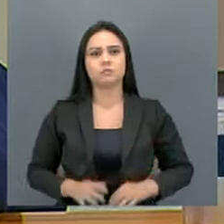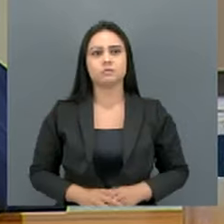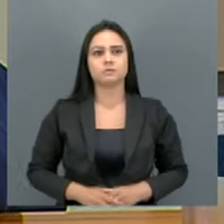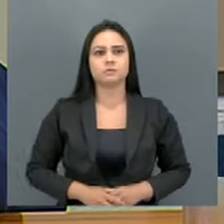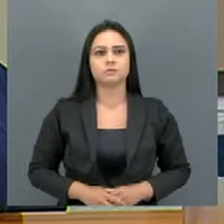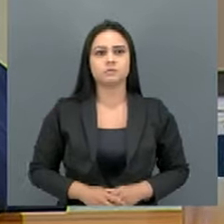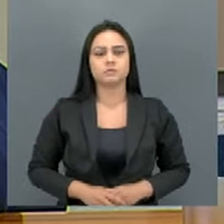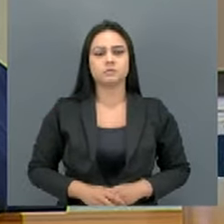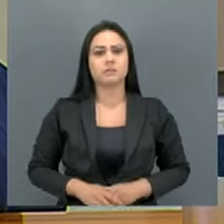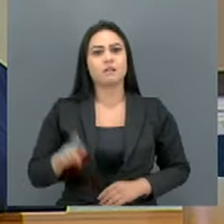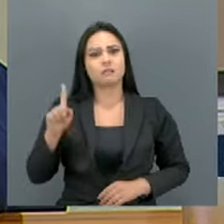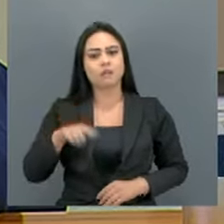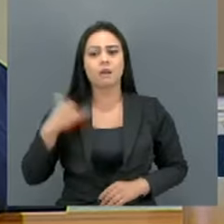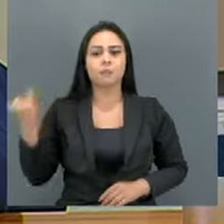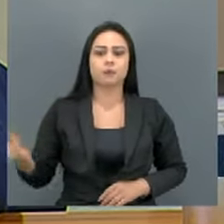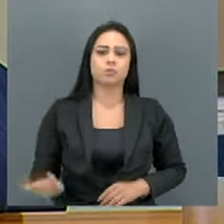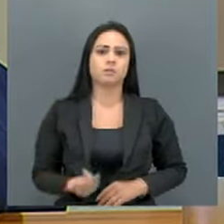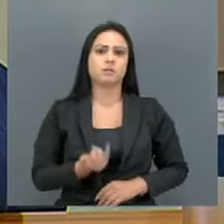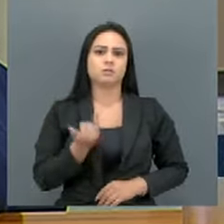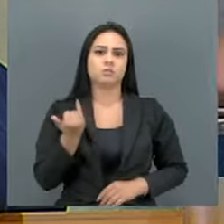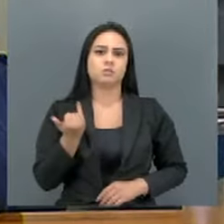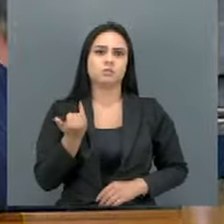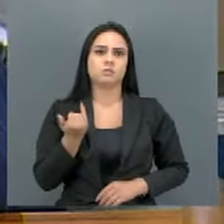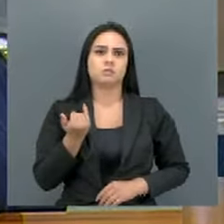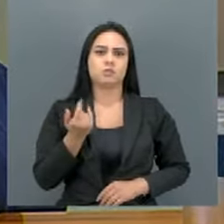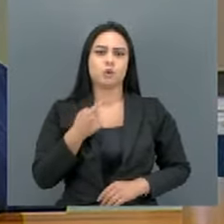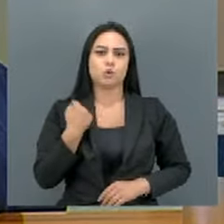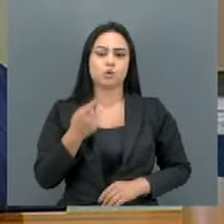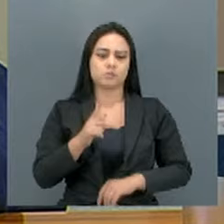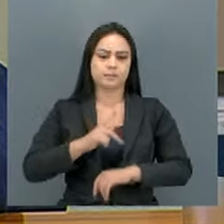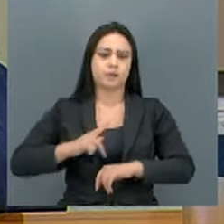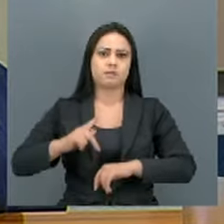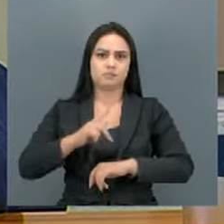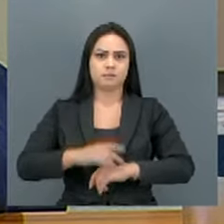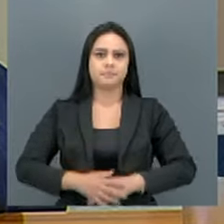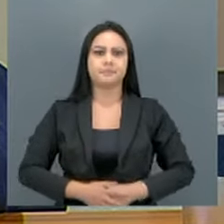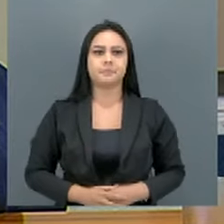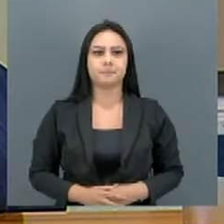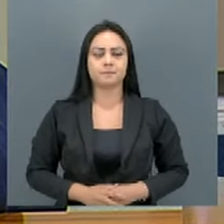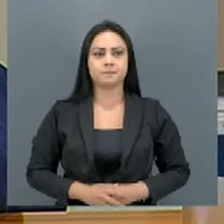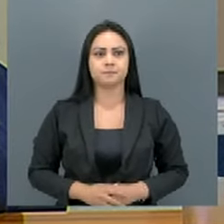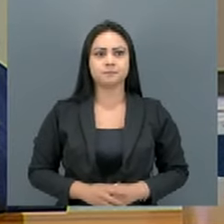Isso que importa para o nosso país.